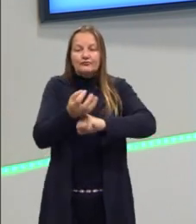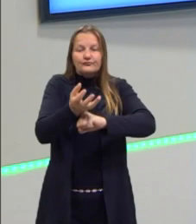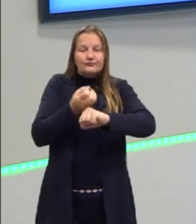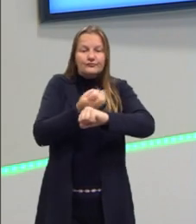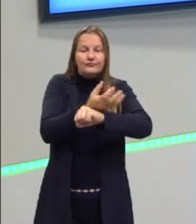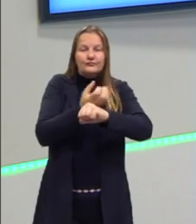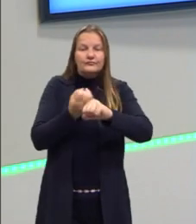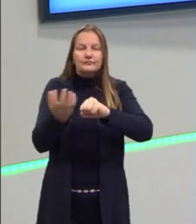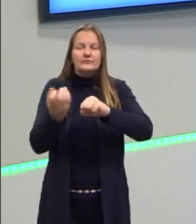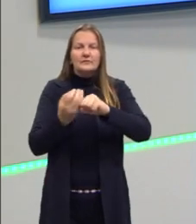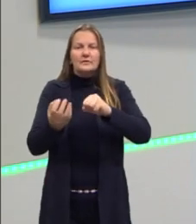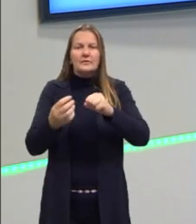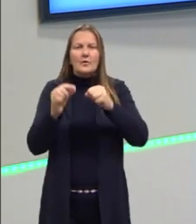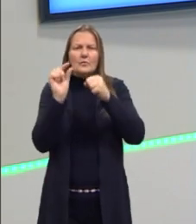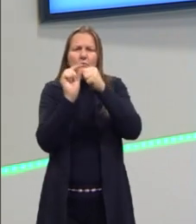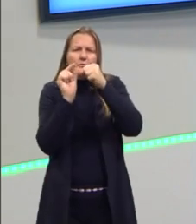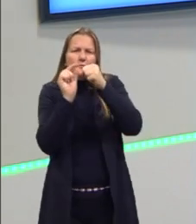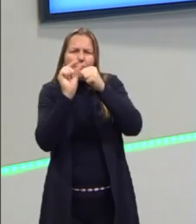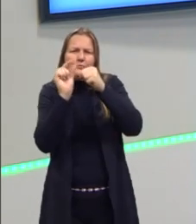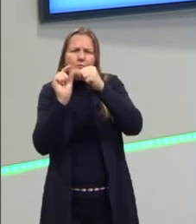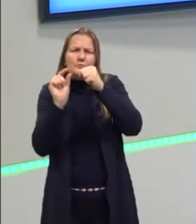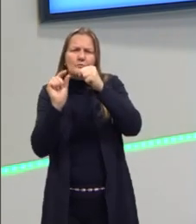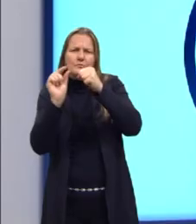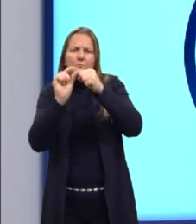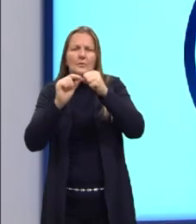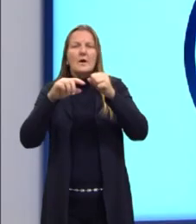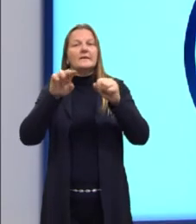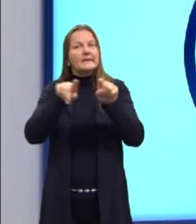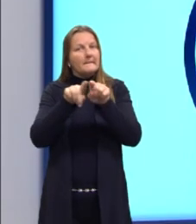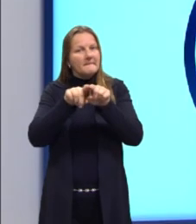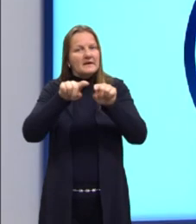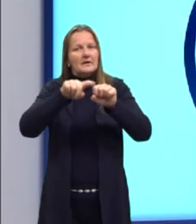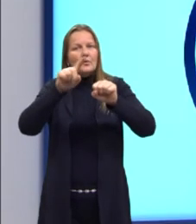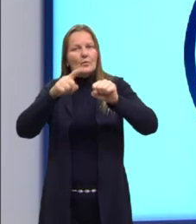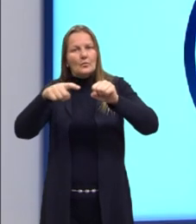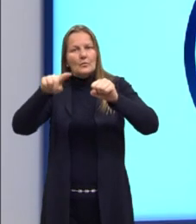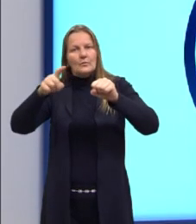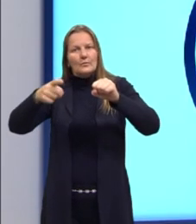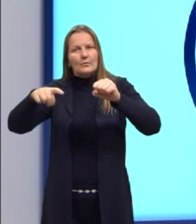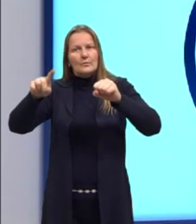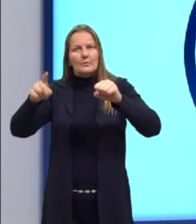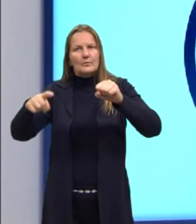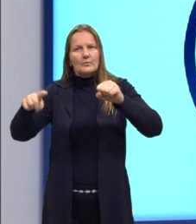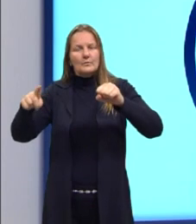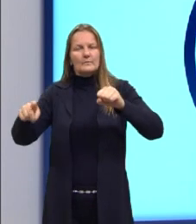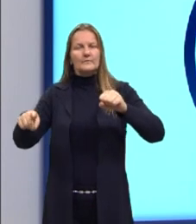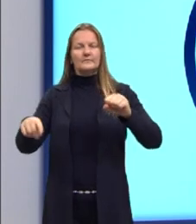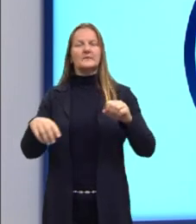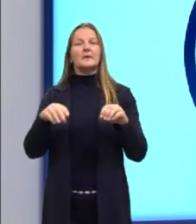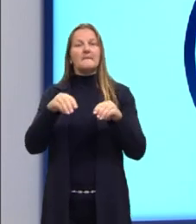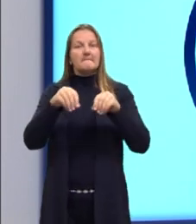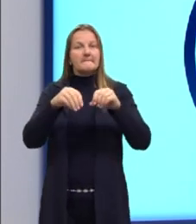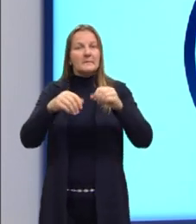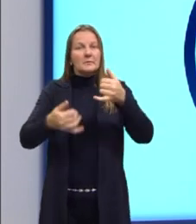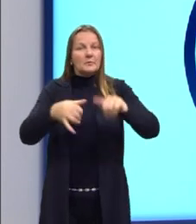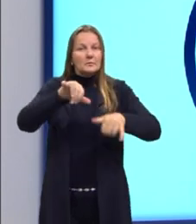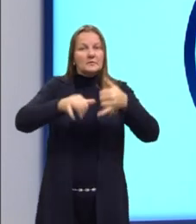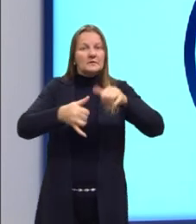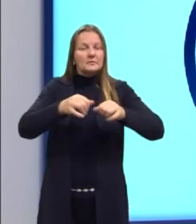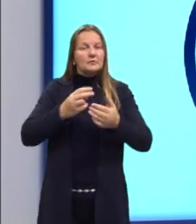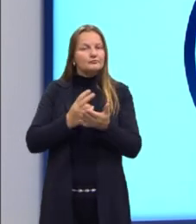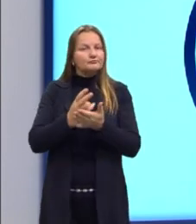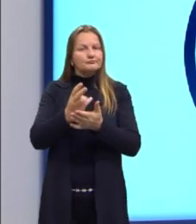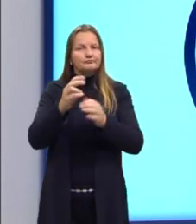na forma de partículas ou ondas a tornando sintam elementos químicos mais